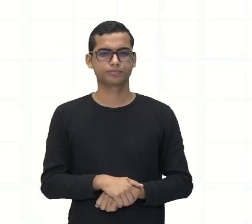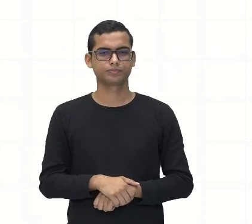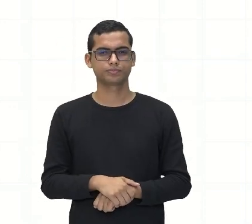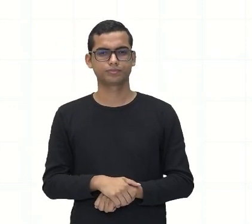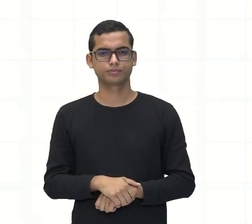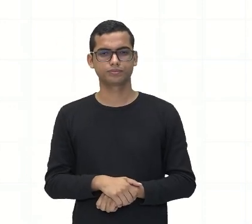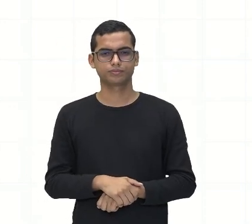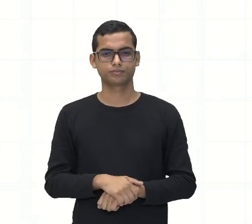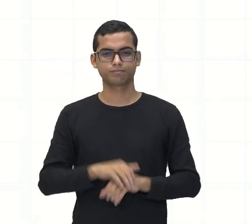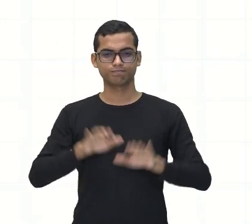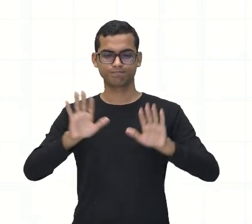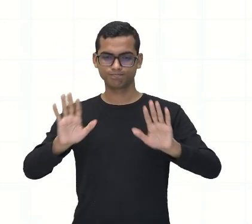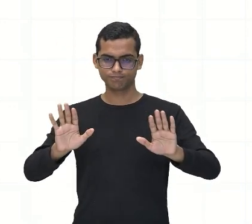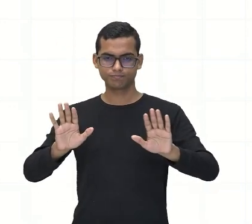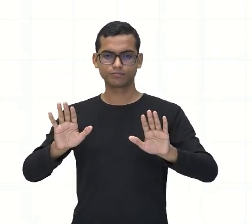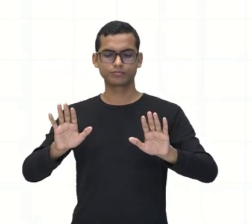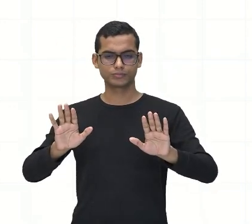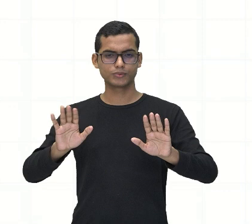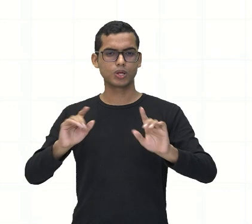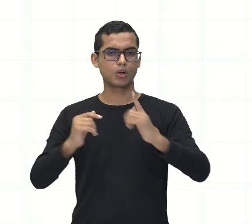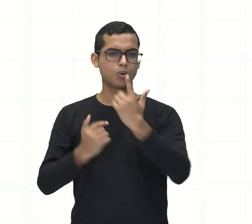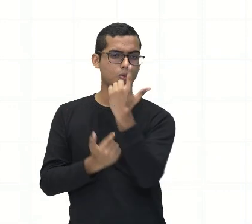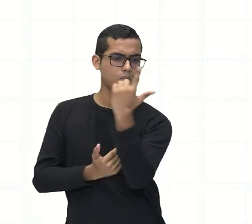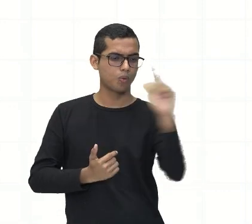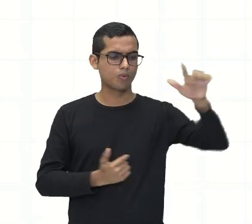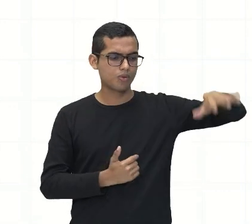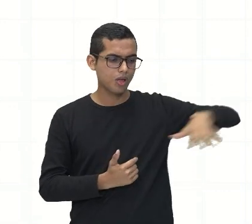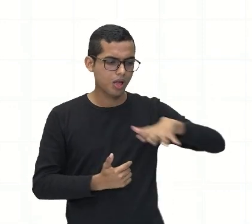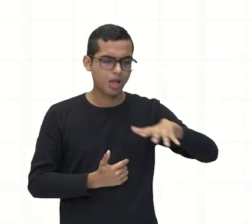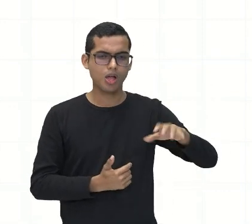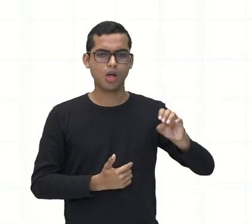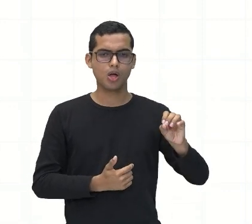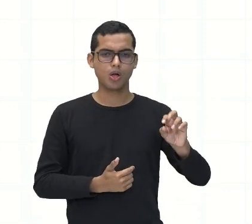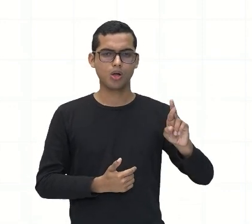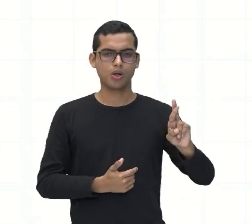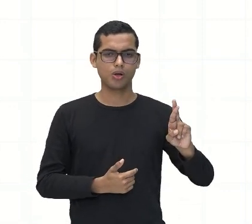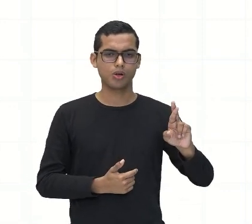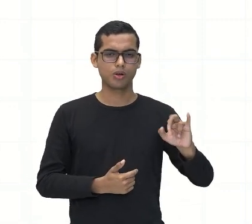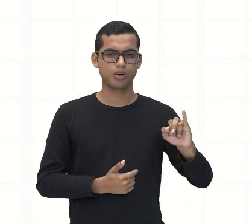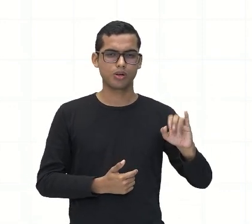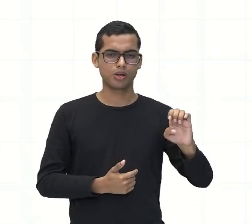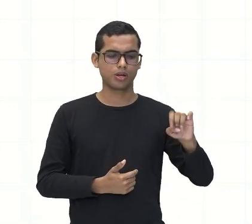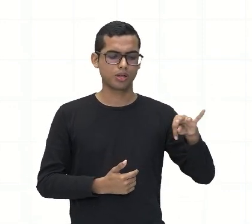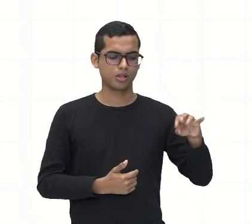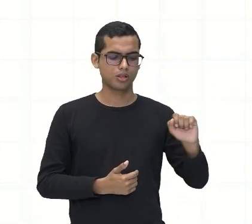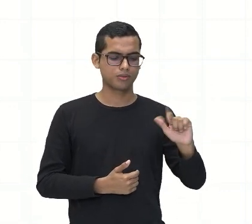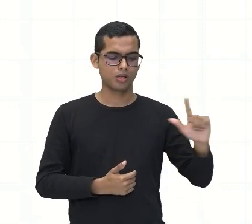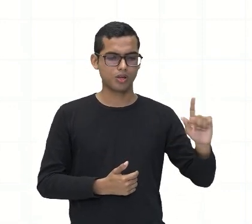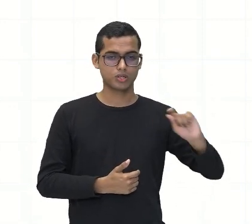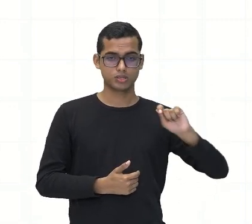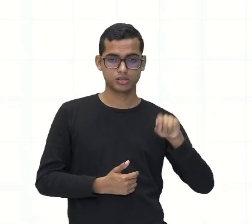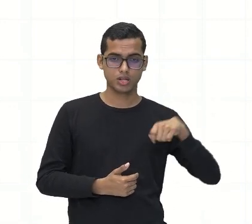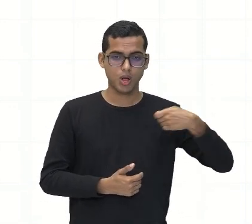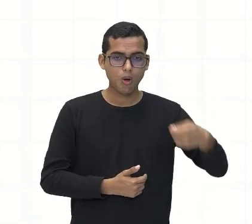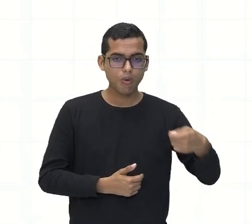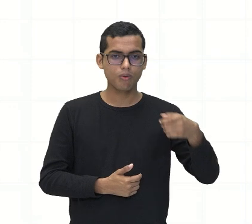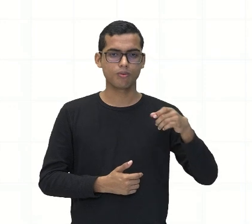as tradições de cunha oriental trabalham mais a dimensão